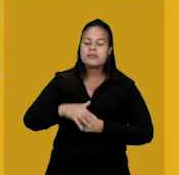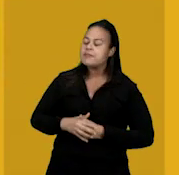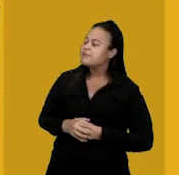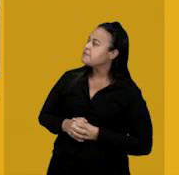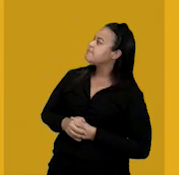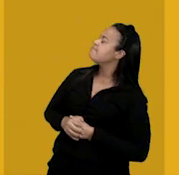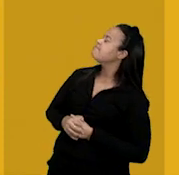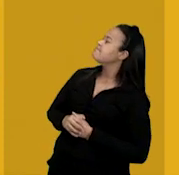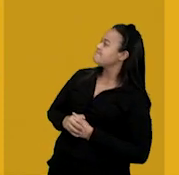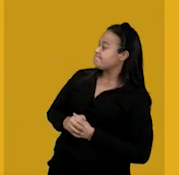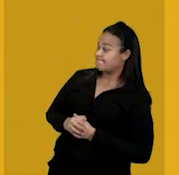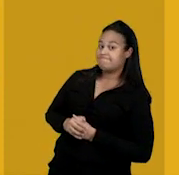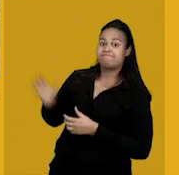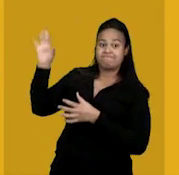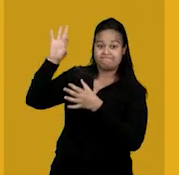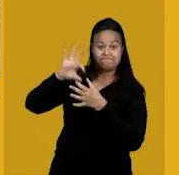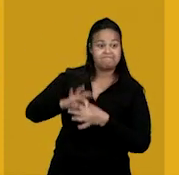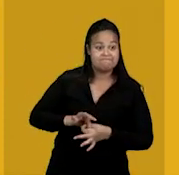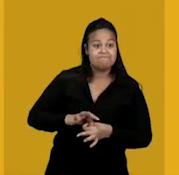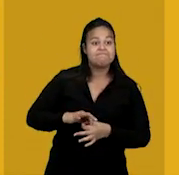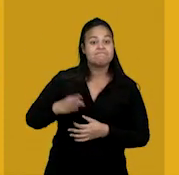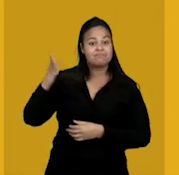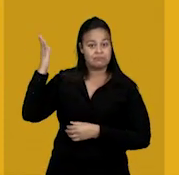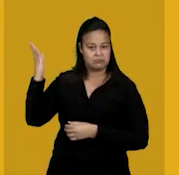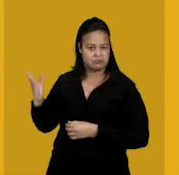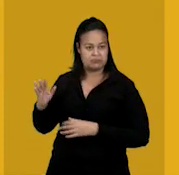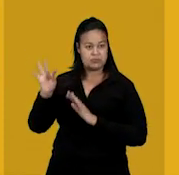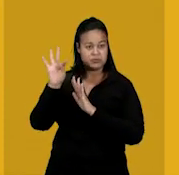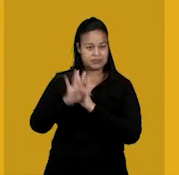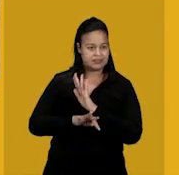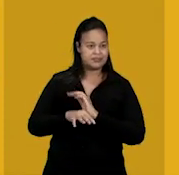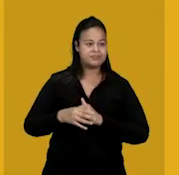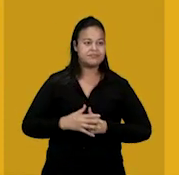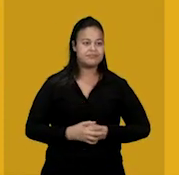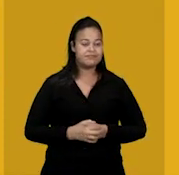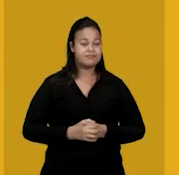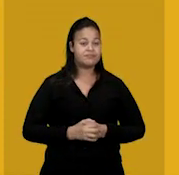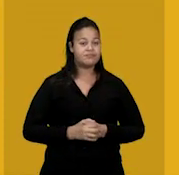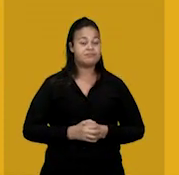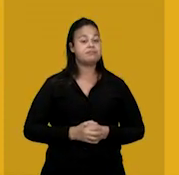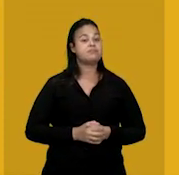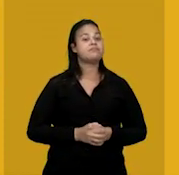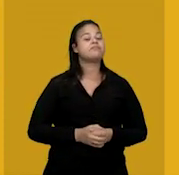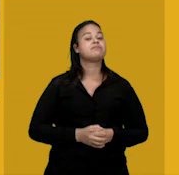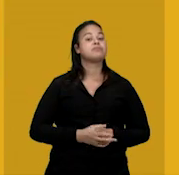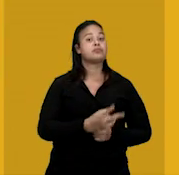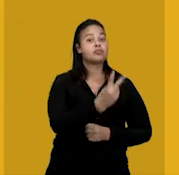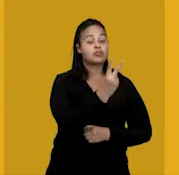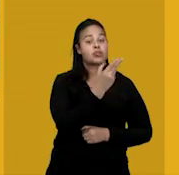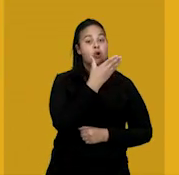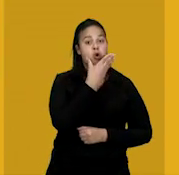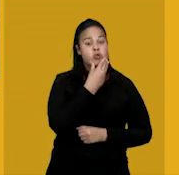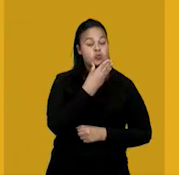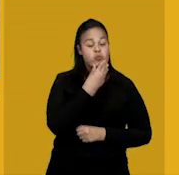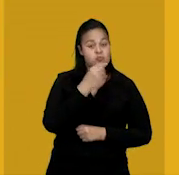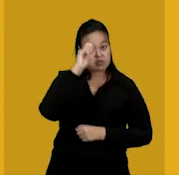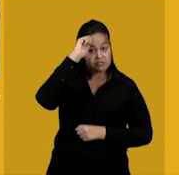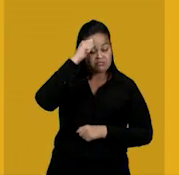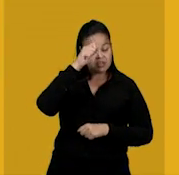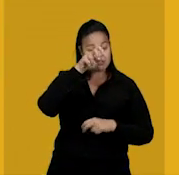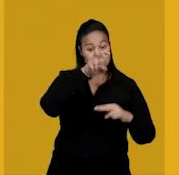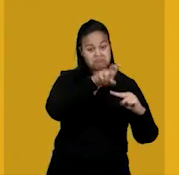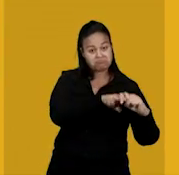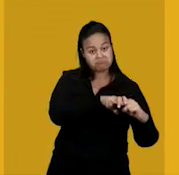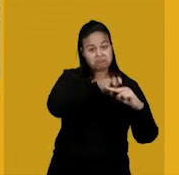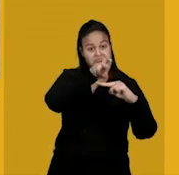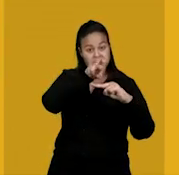Olha só o contexto desse texto. Dois homens negros sentados num